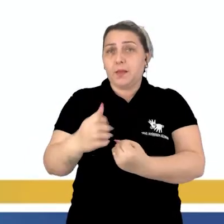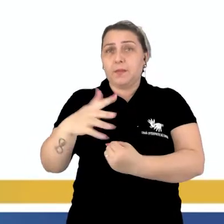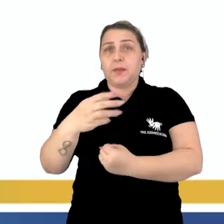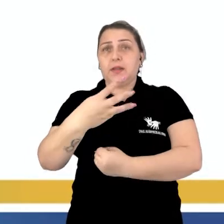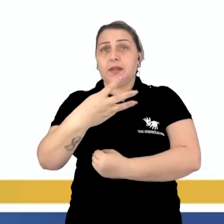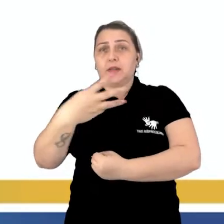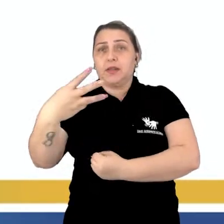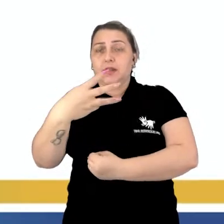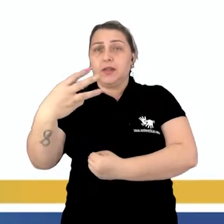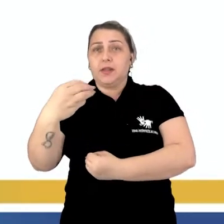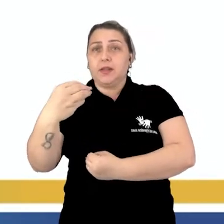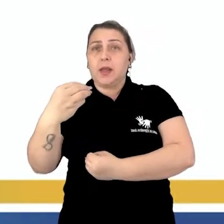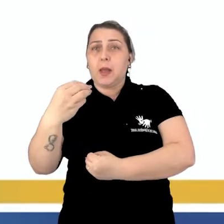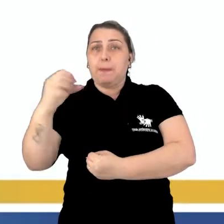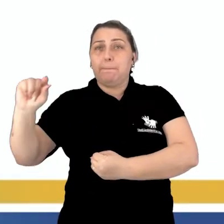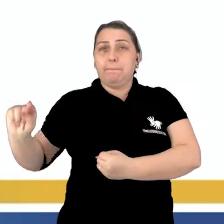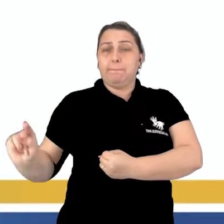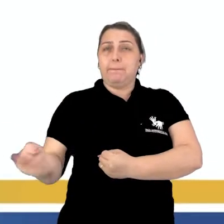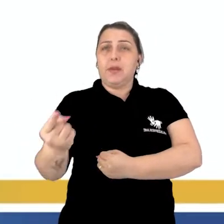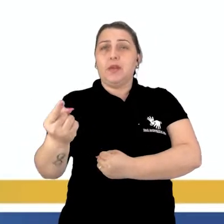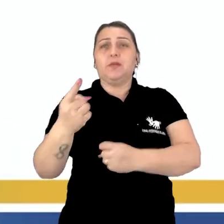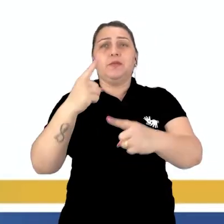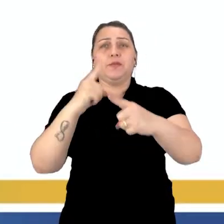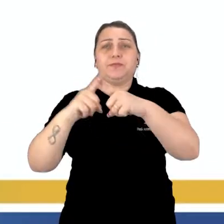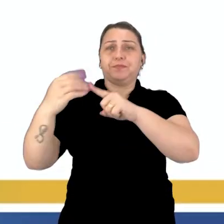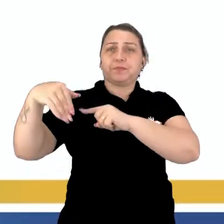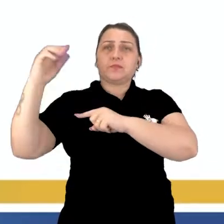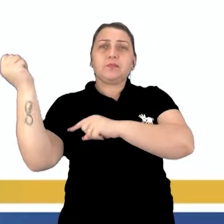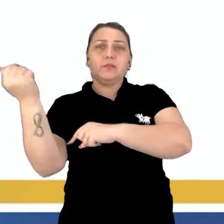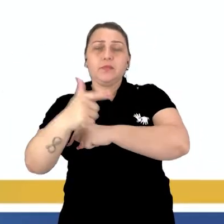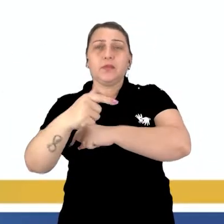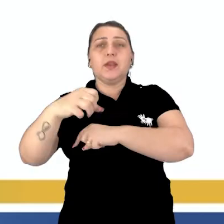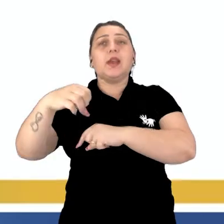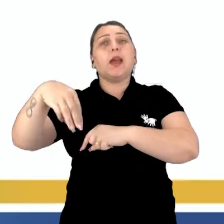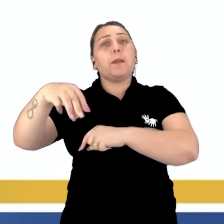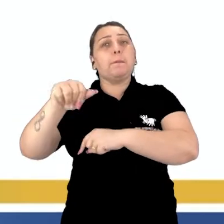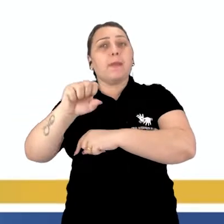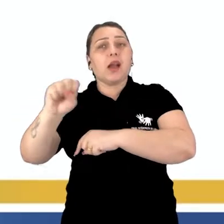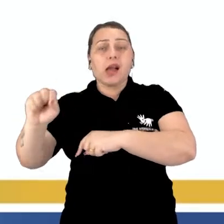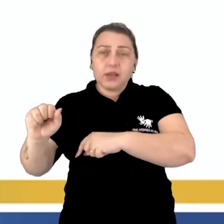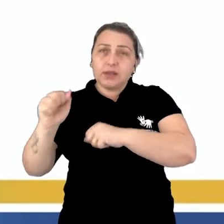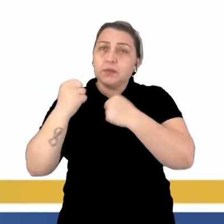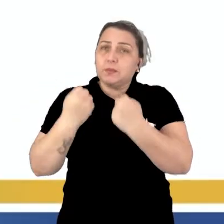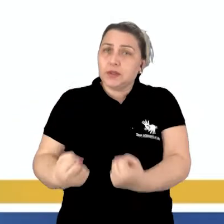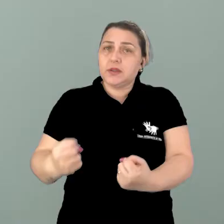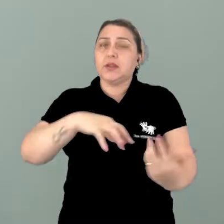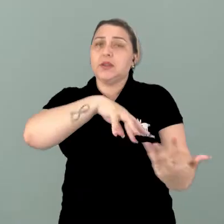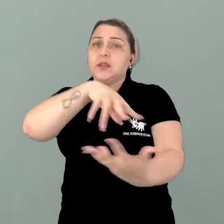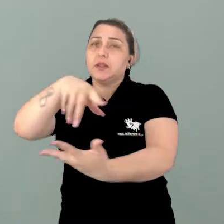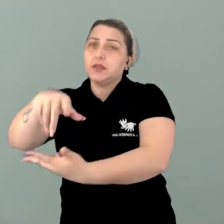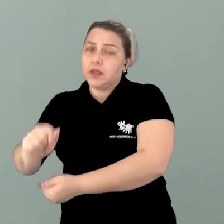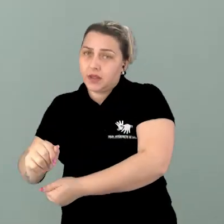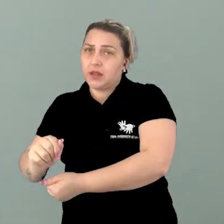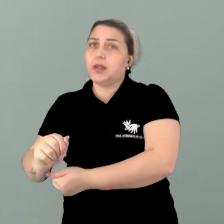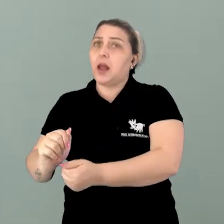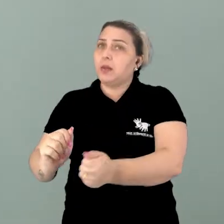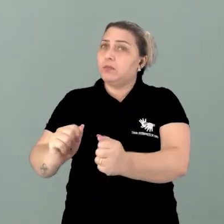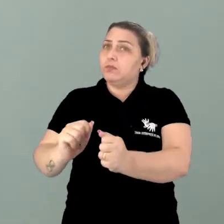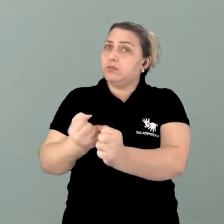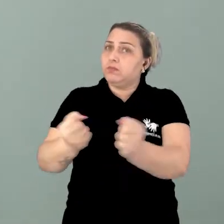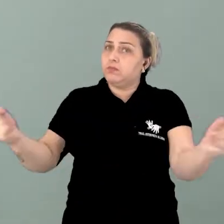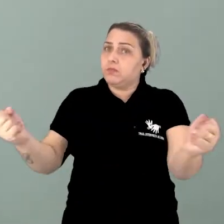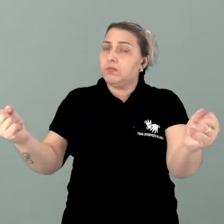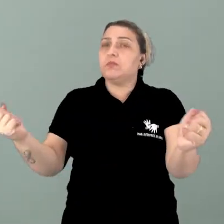a 333 mil vezes maior do que a massa da Terra. Então, em comparação com a Terra, o Sol ele é